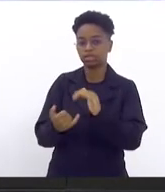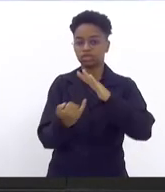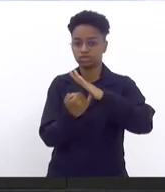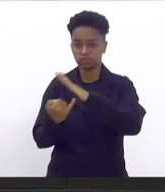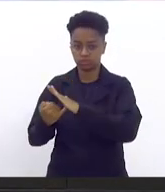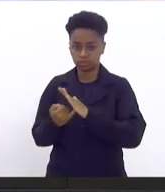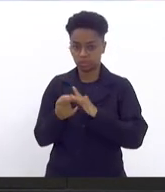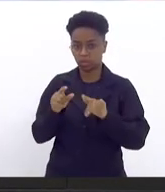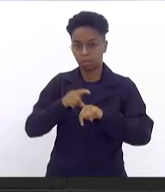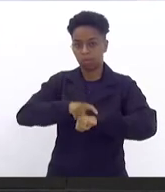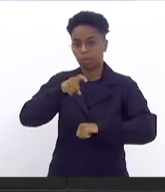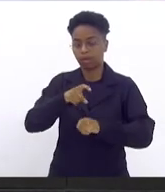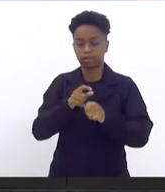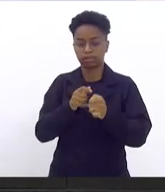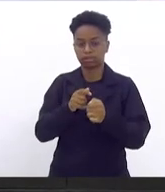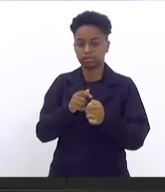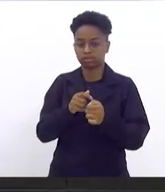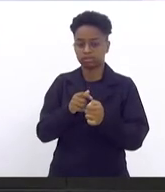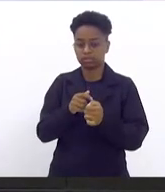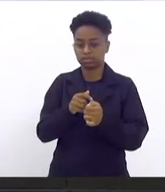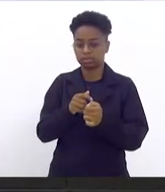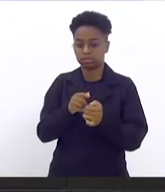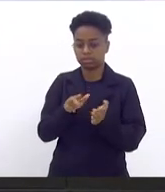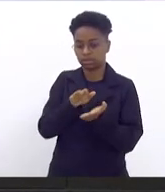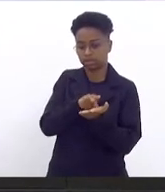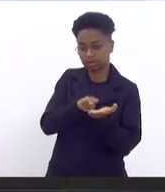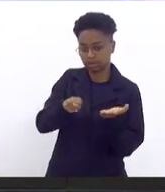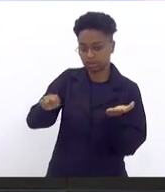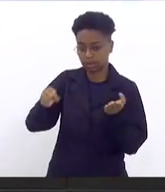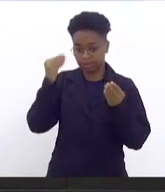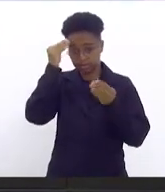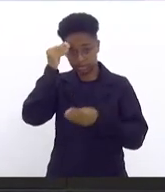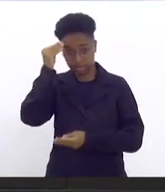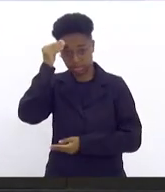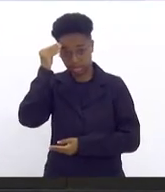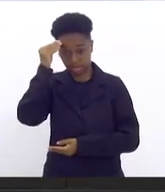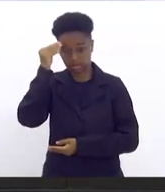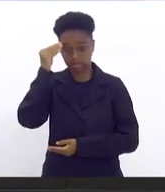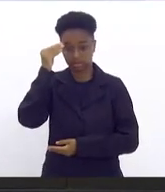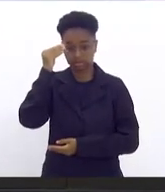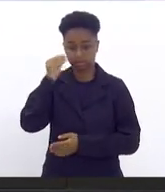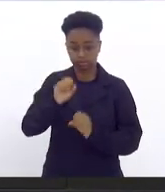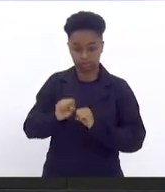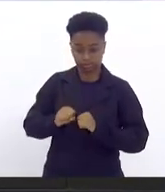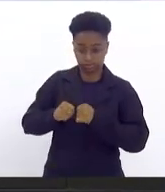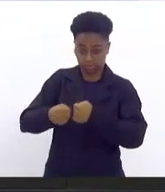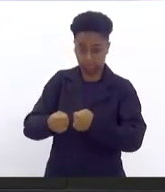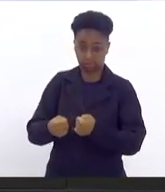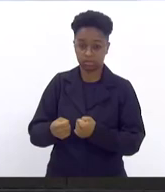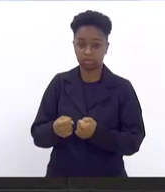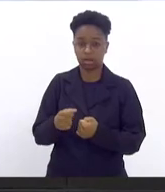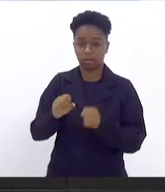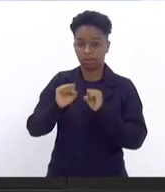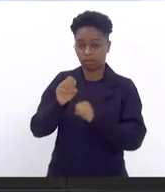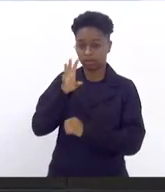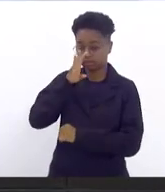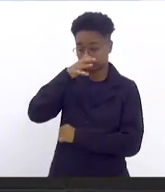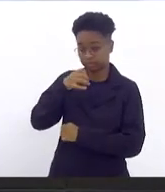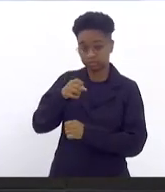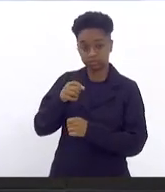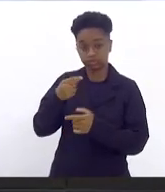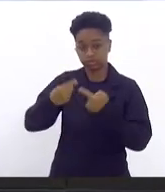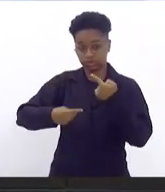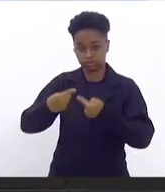nas internações psiquiátricas involuntárias. Meu parecer é pela legalidade em discussão para discutir depois do Carlos Mink.